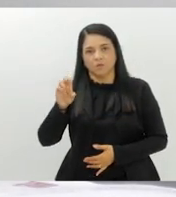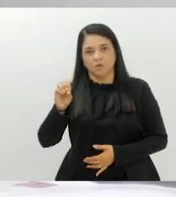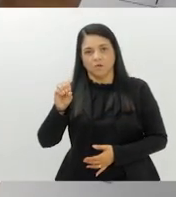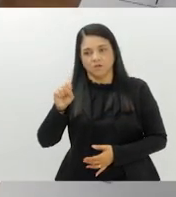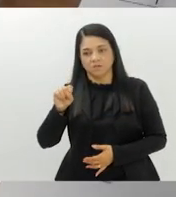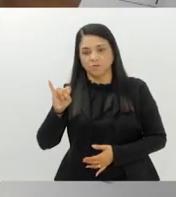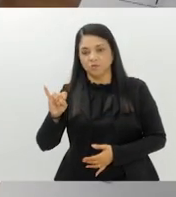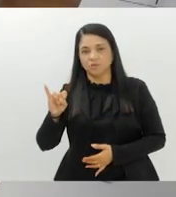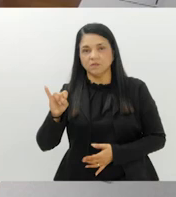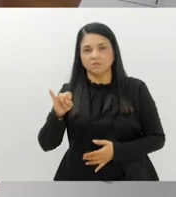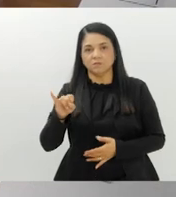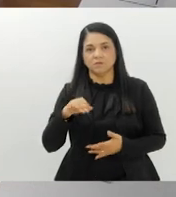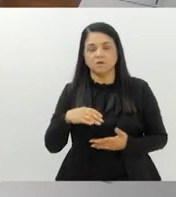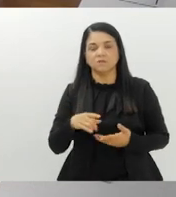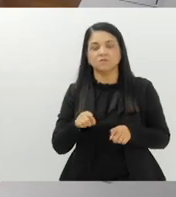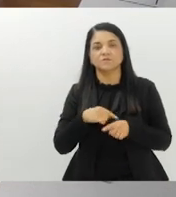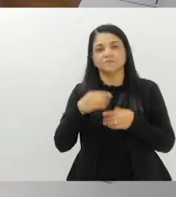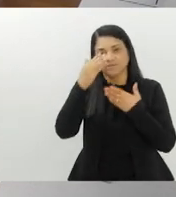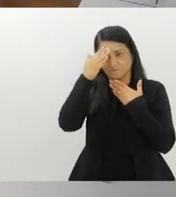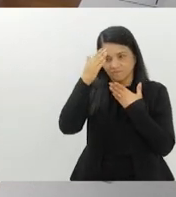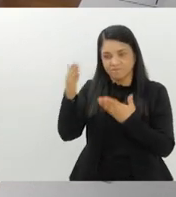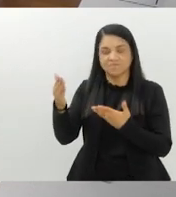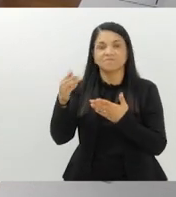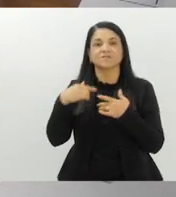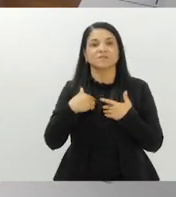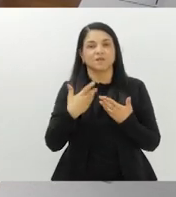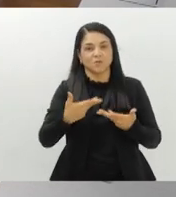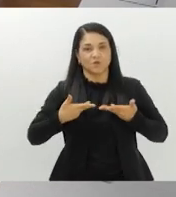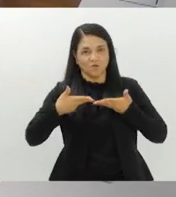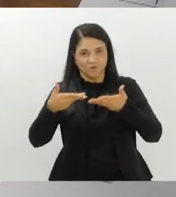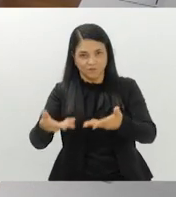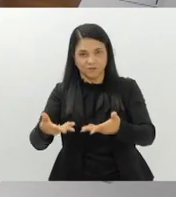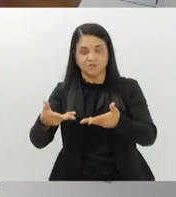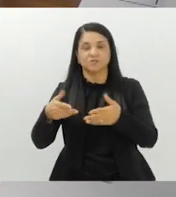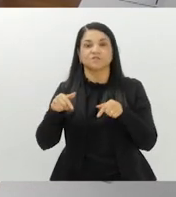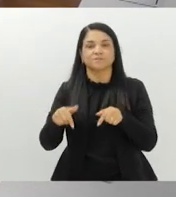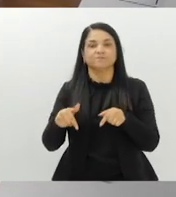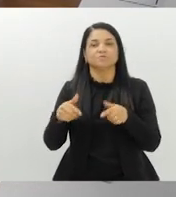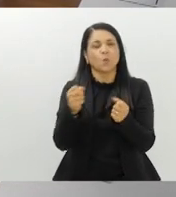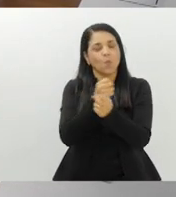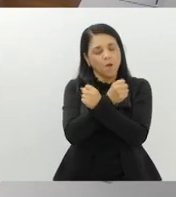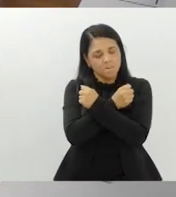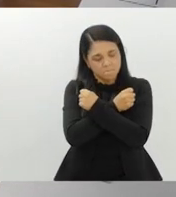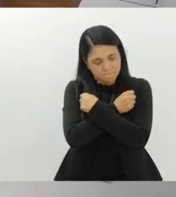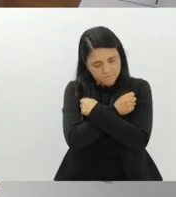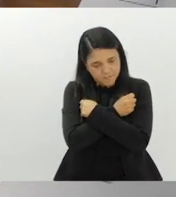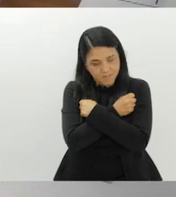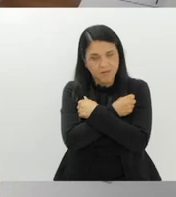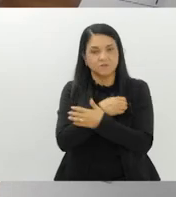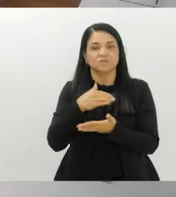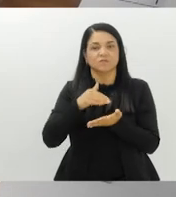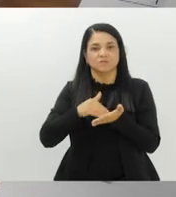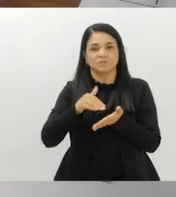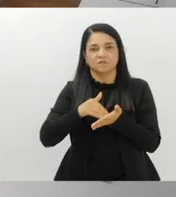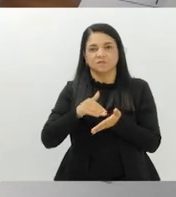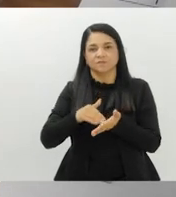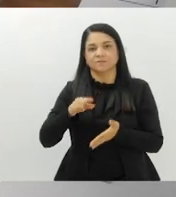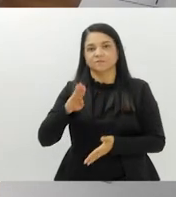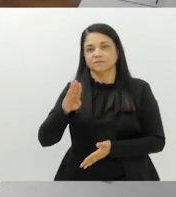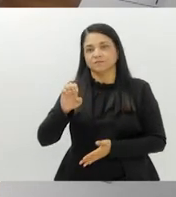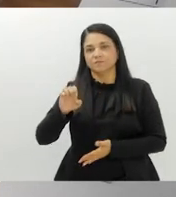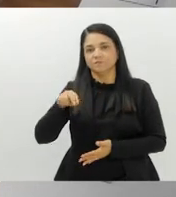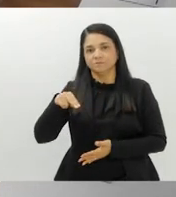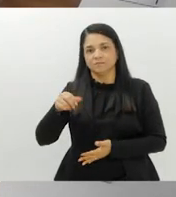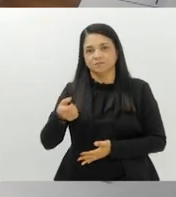relações. Muito obrigada, obrigada pelo convite. Trago aqui o abraço, né, do nosso secretário Bernardo Rossi, da